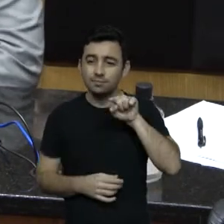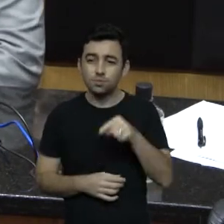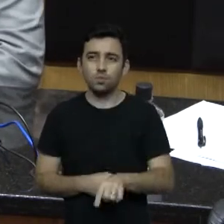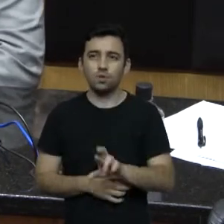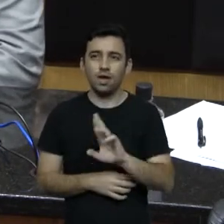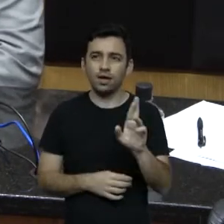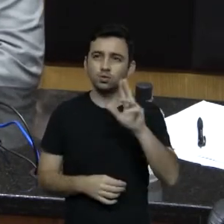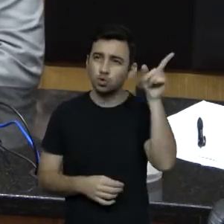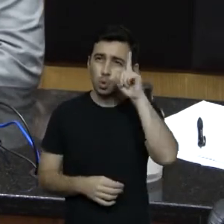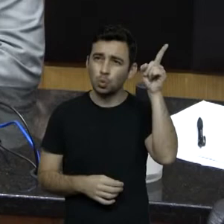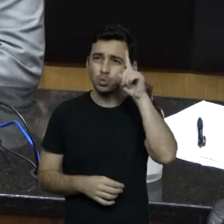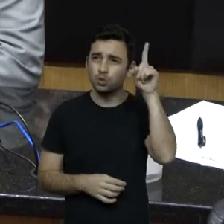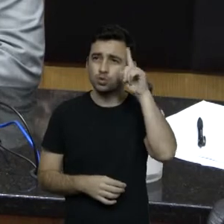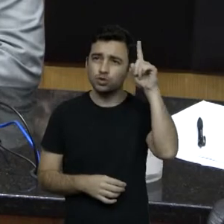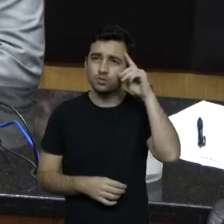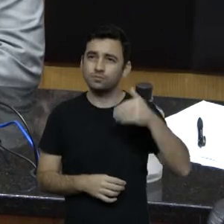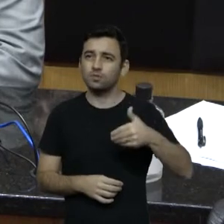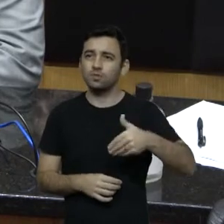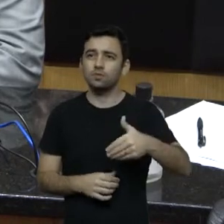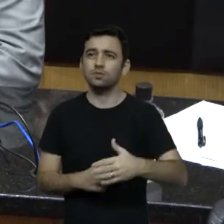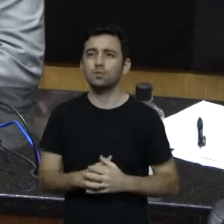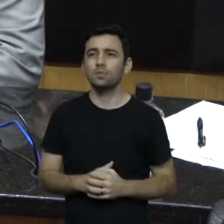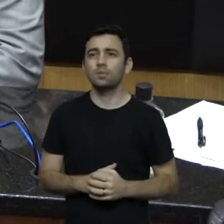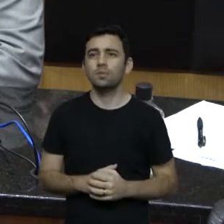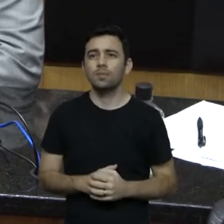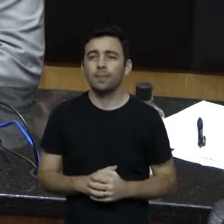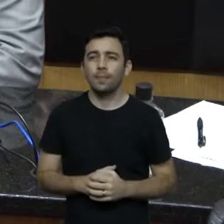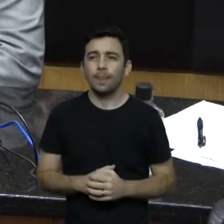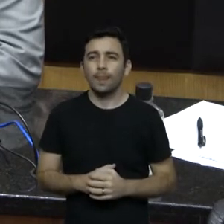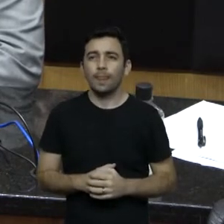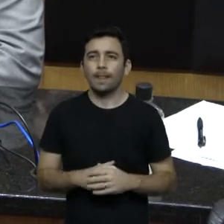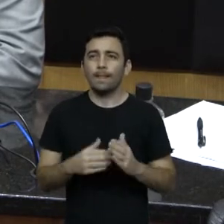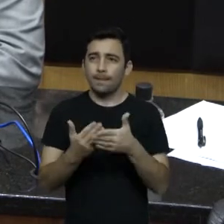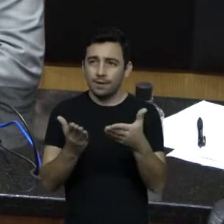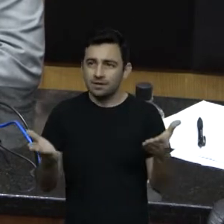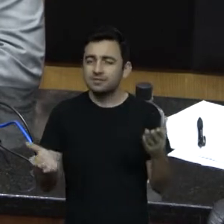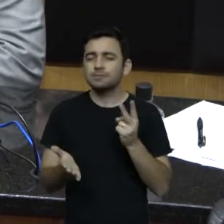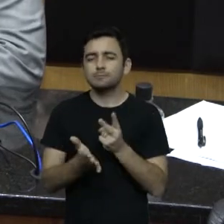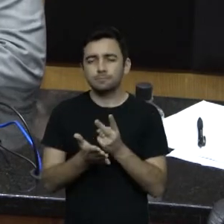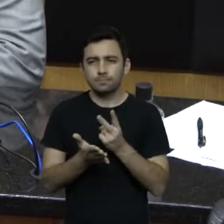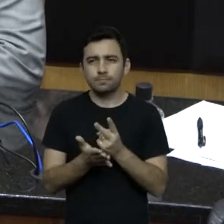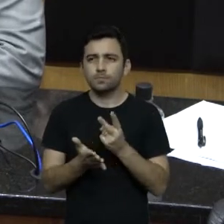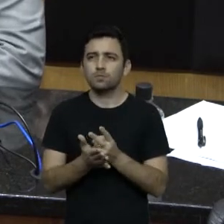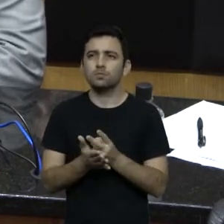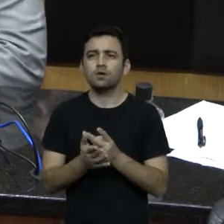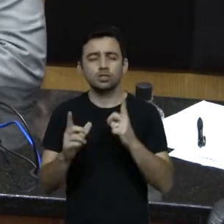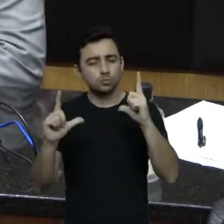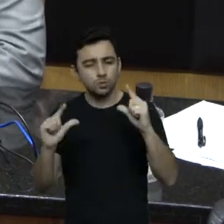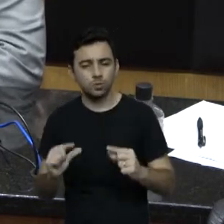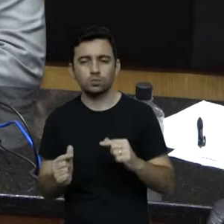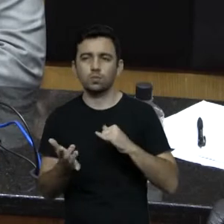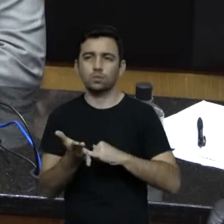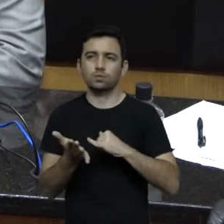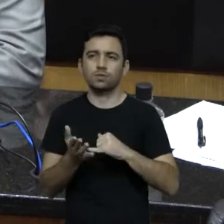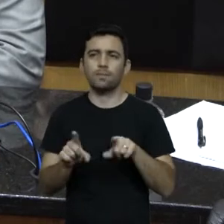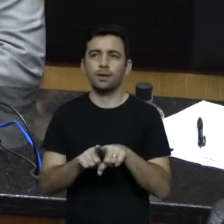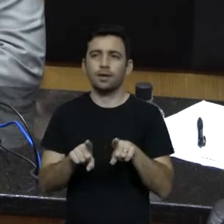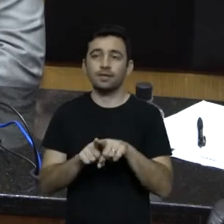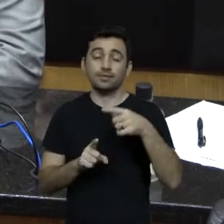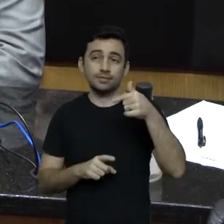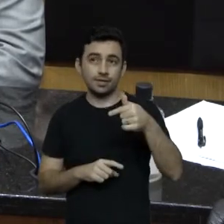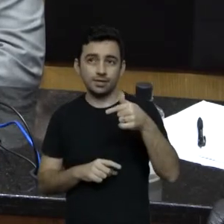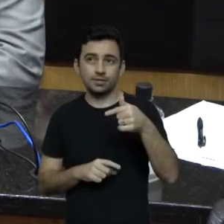por dia e esses mesmo assim vão ser reduzidos em postos deles de